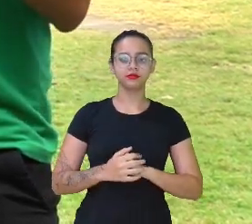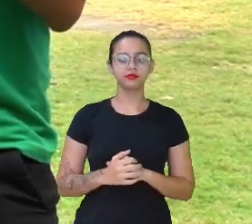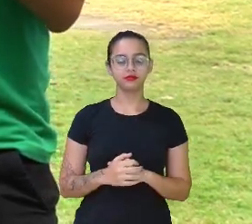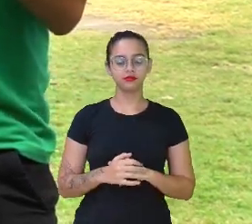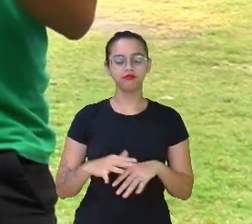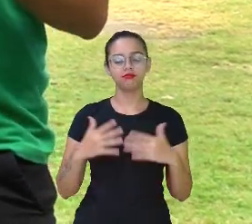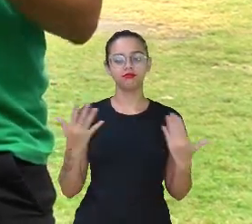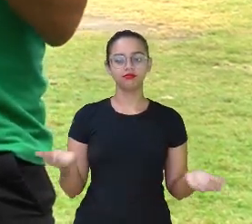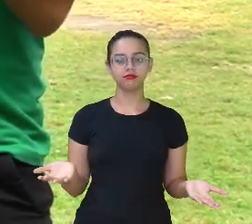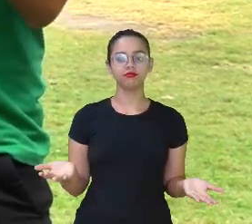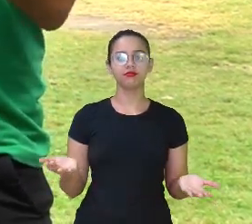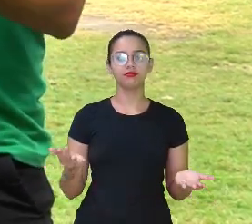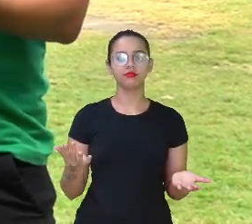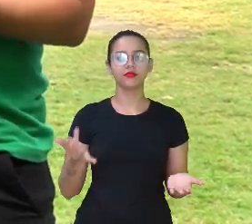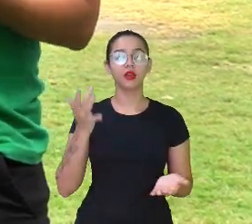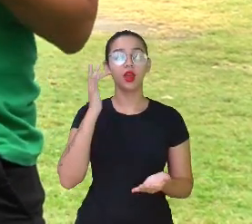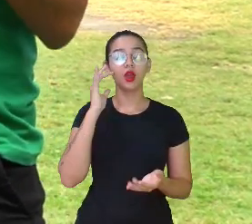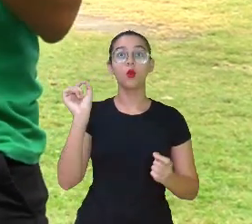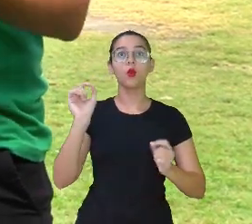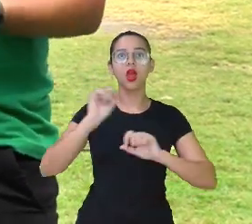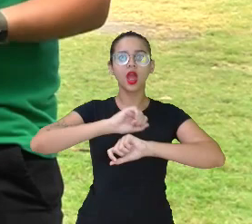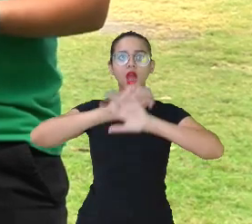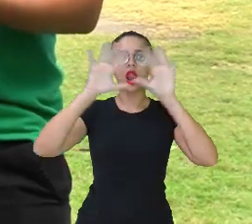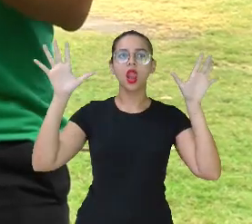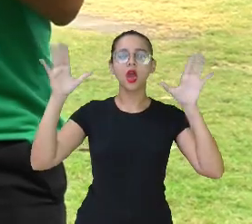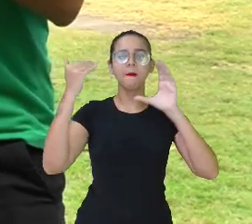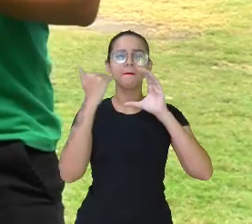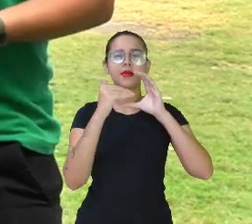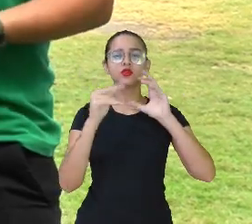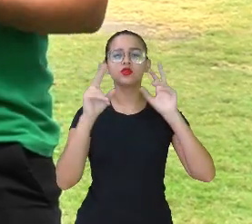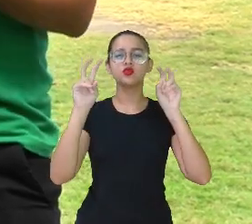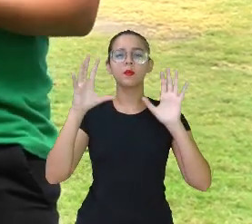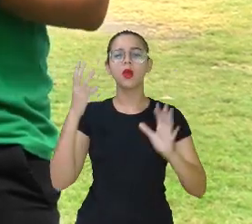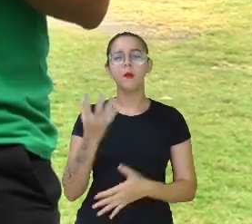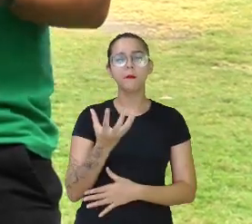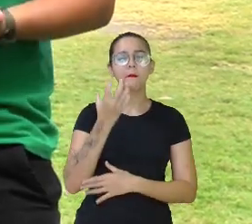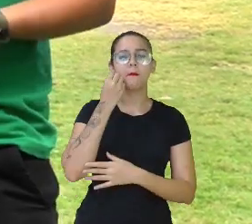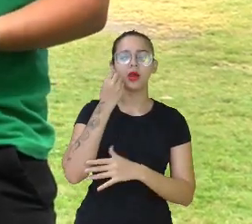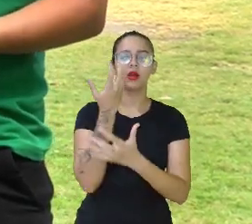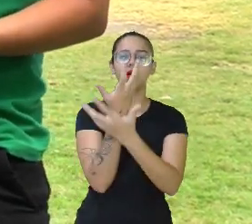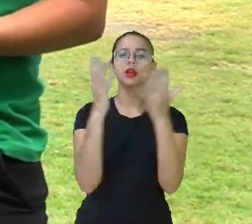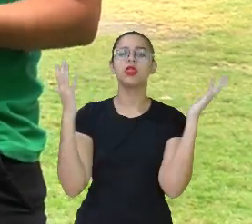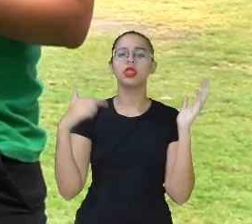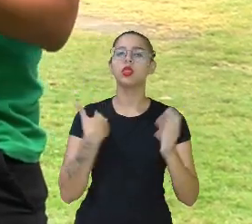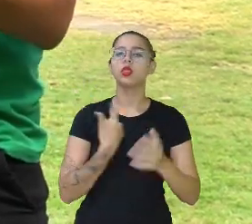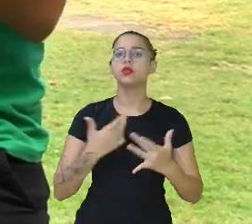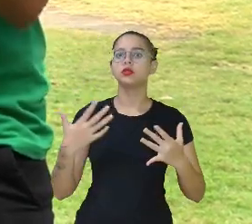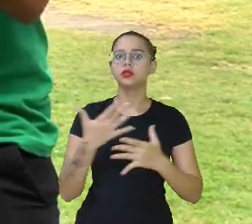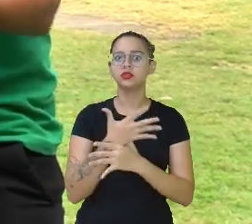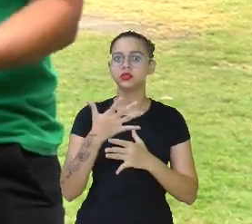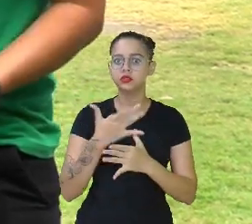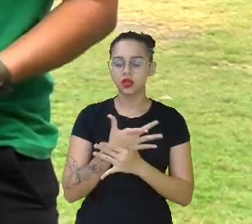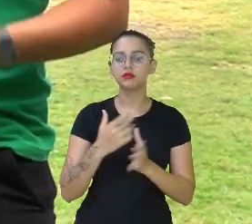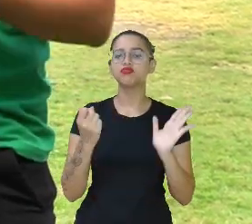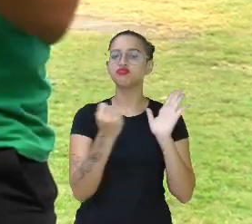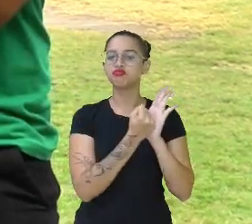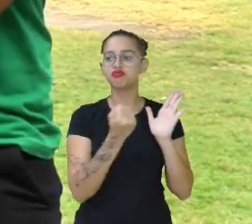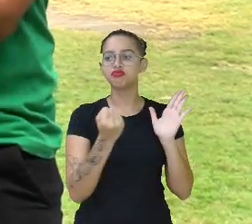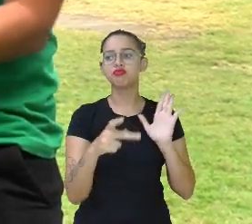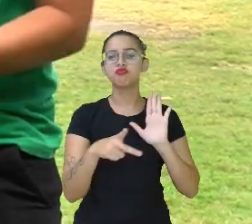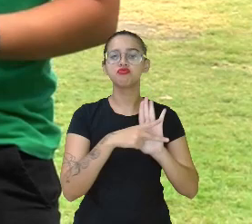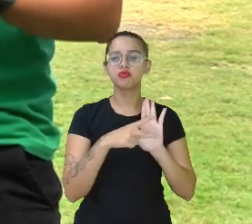Então, acho que o que fica claro é essa mensagem sobre o patrimônio ambiental da nossa cidade, né? Os símbolos da nossa